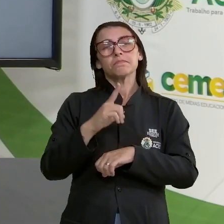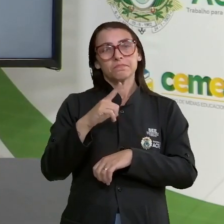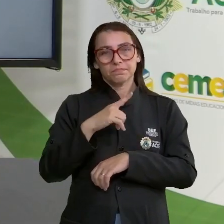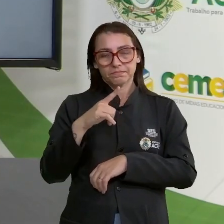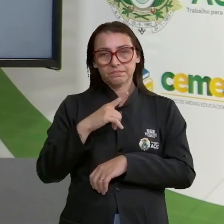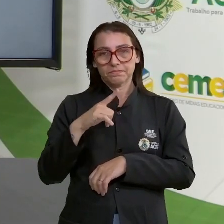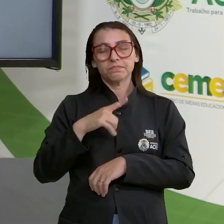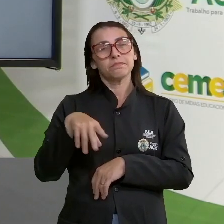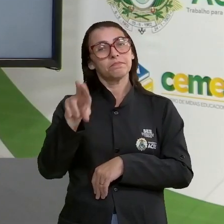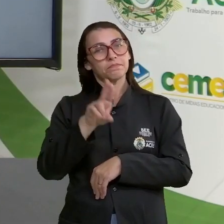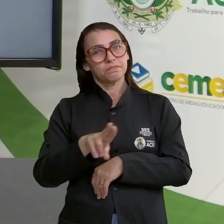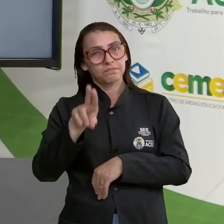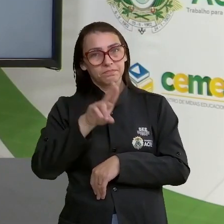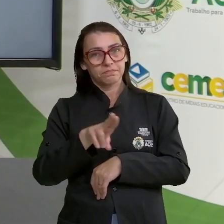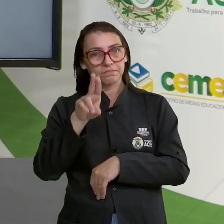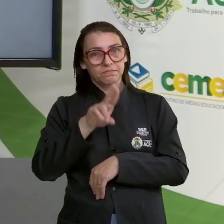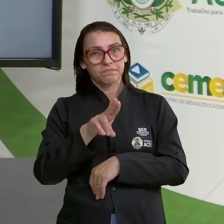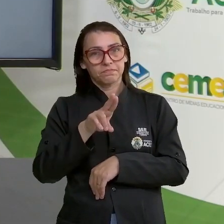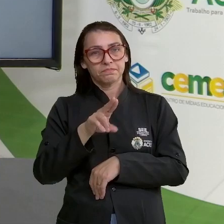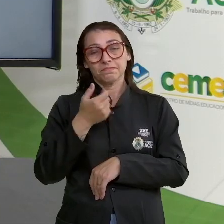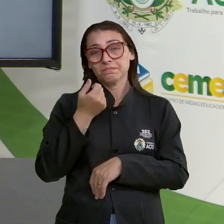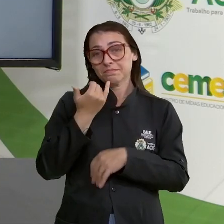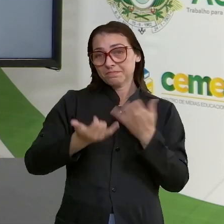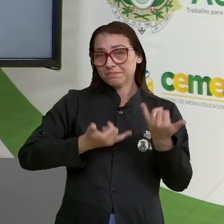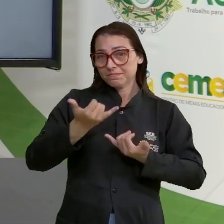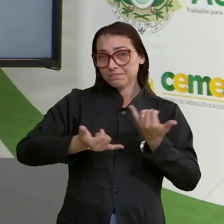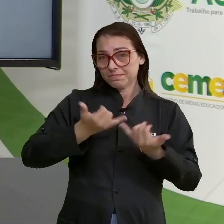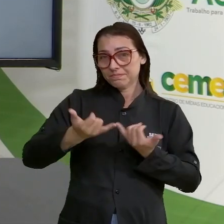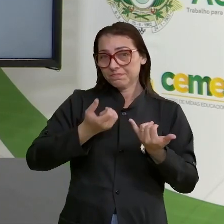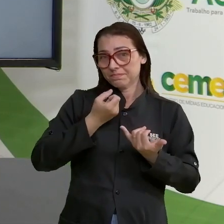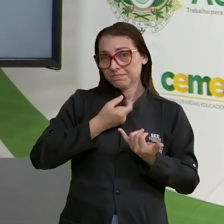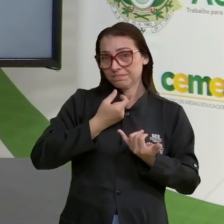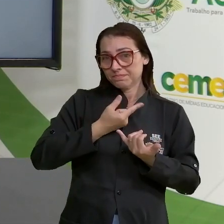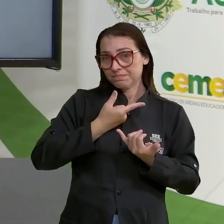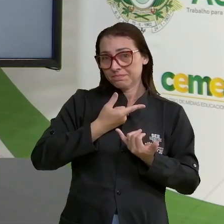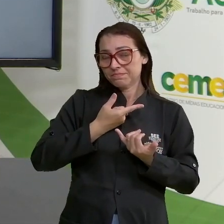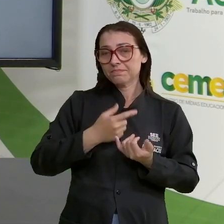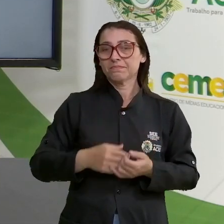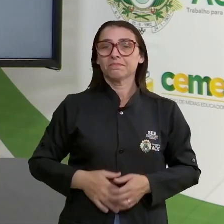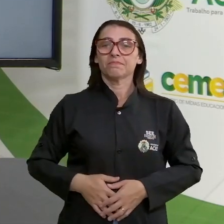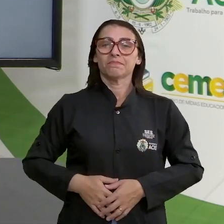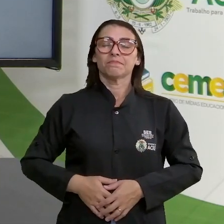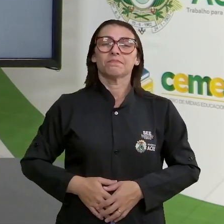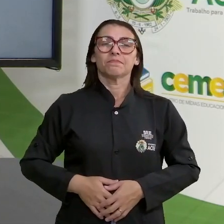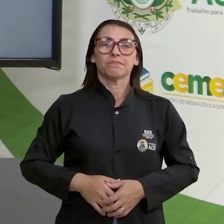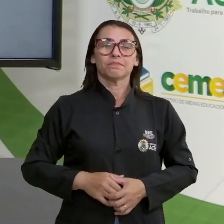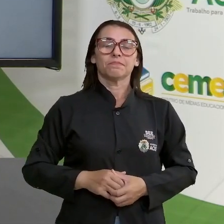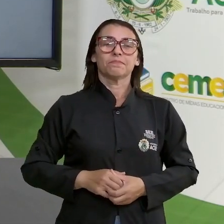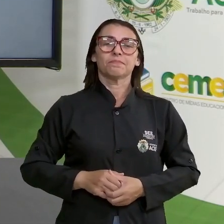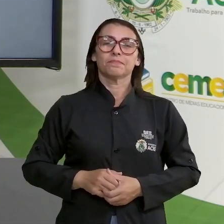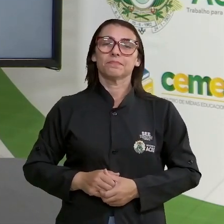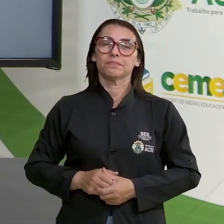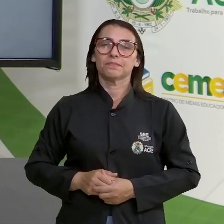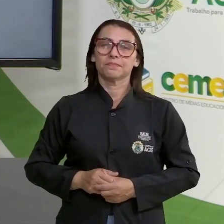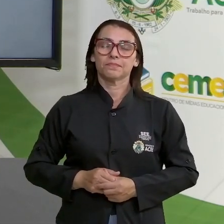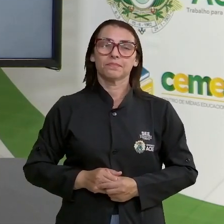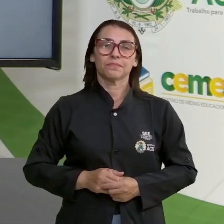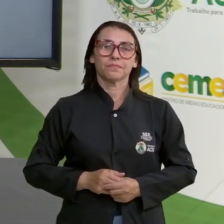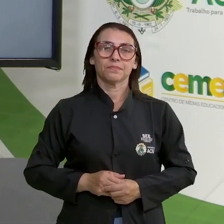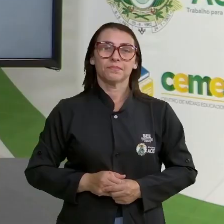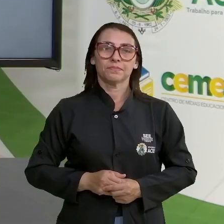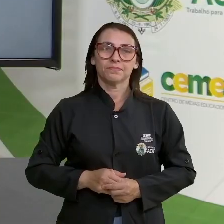tem, usando às vezes de forma, sem ser uma forma crítica, né, sem ser aquilo que você realmente acredita, está